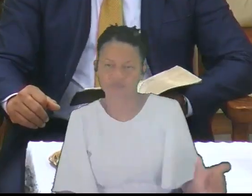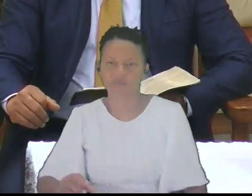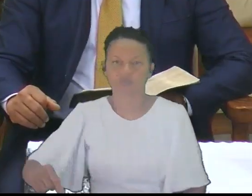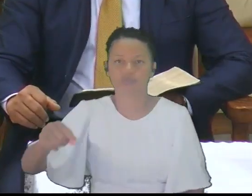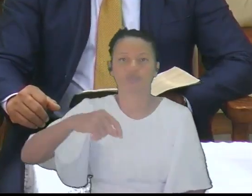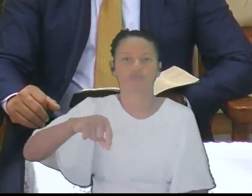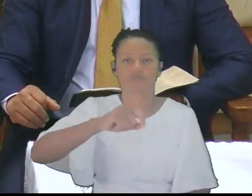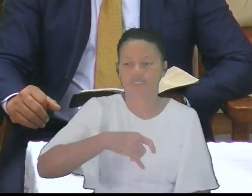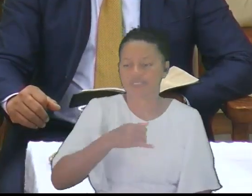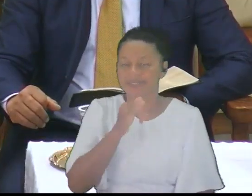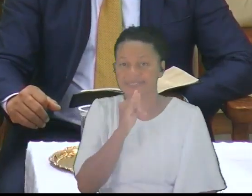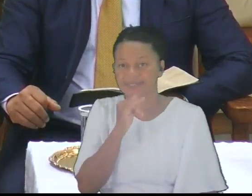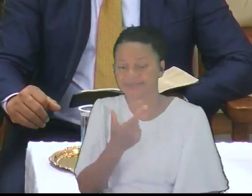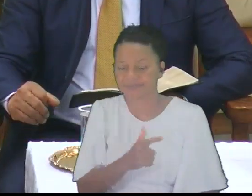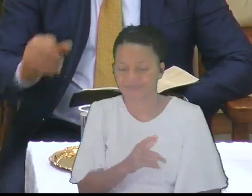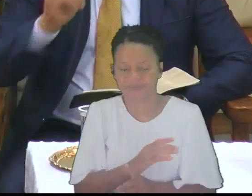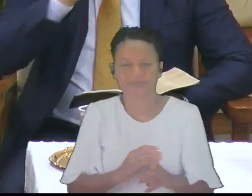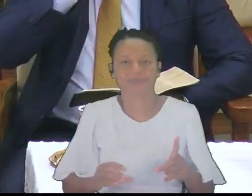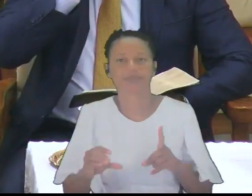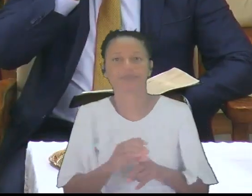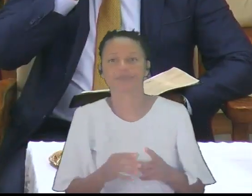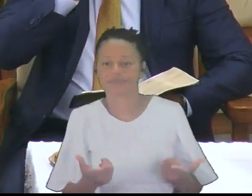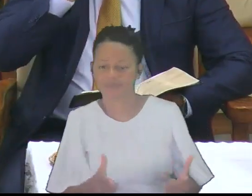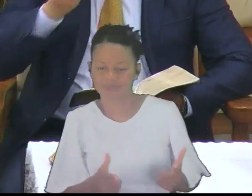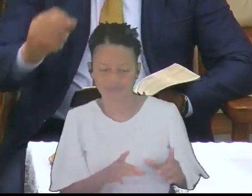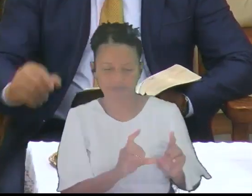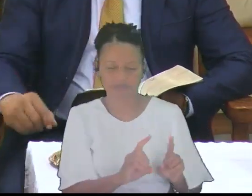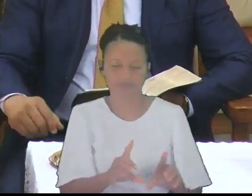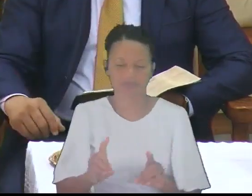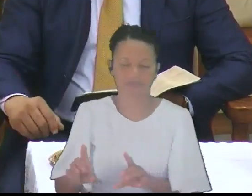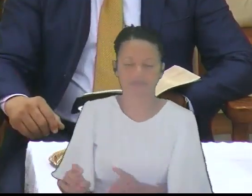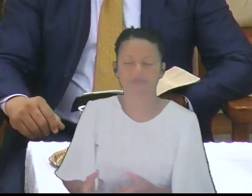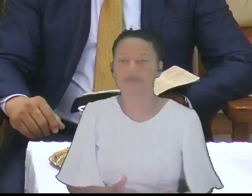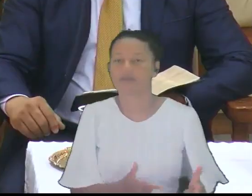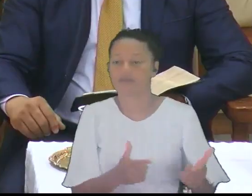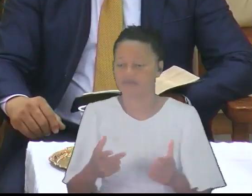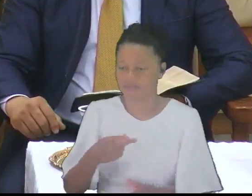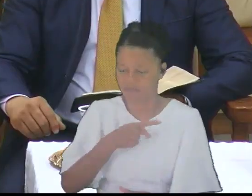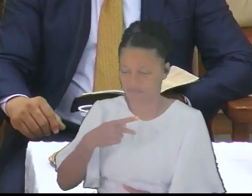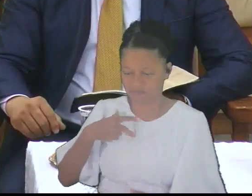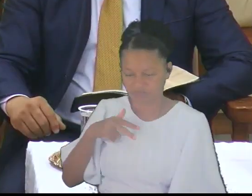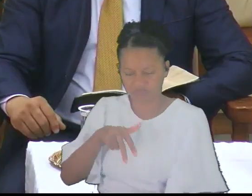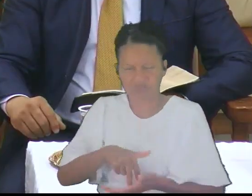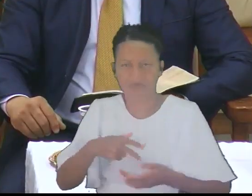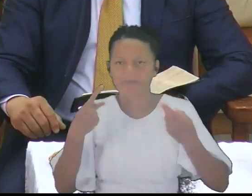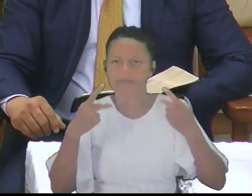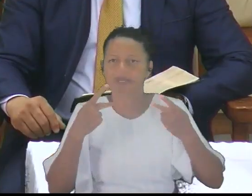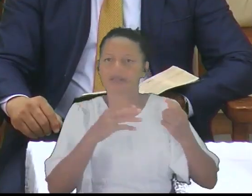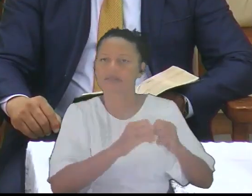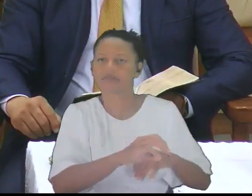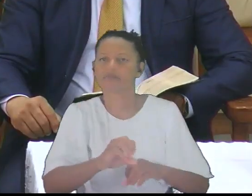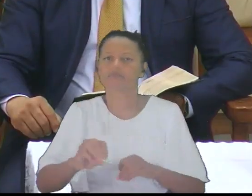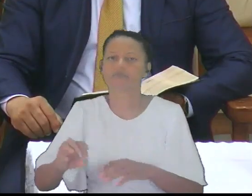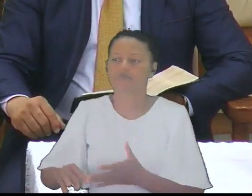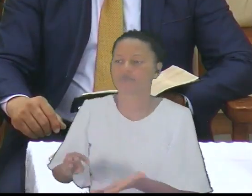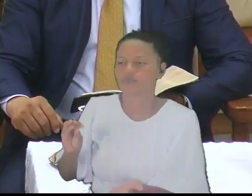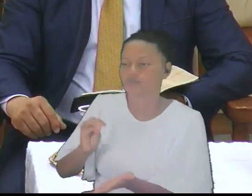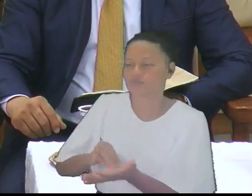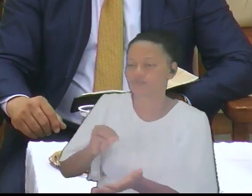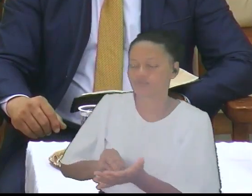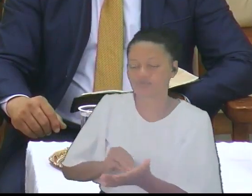tivesse esse culto hoje, se não tivesse essa doutrina, se não tivesse um pastor aqui ministrando, você ia faltar